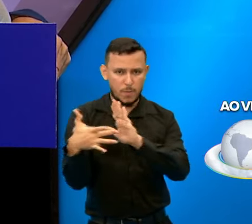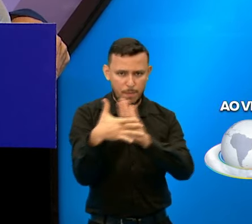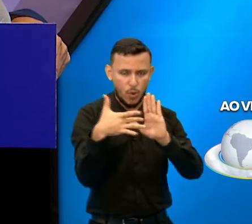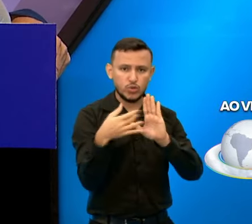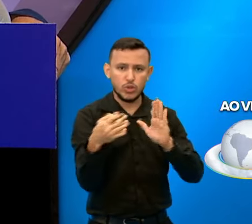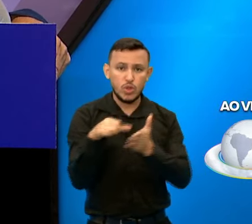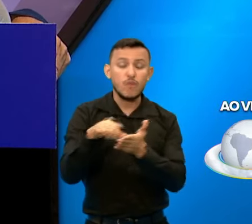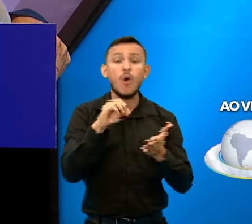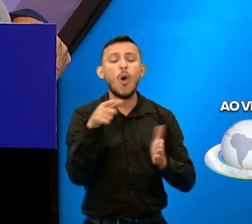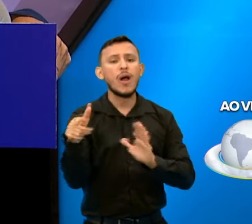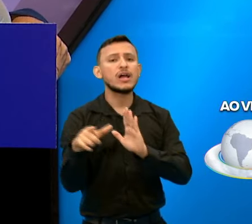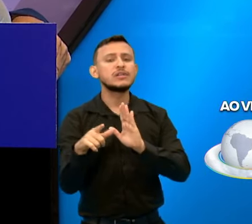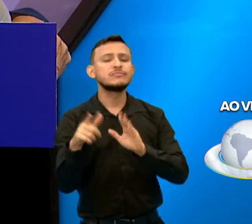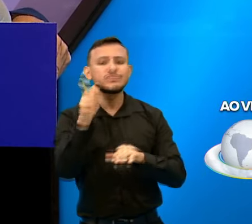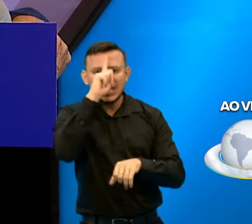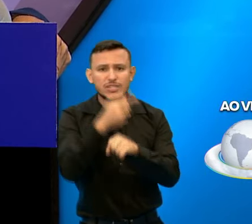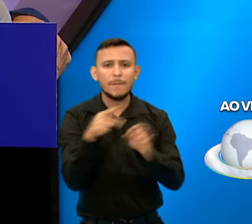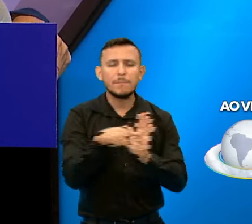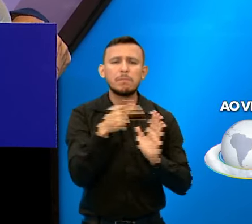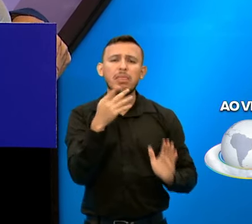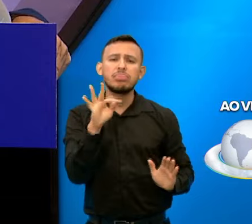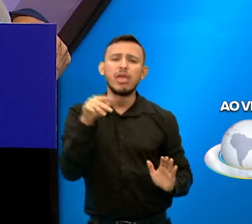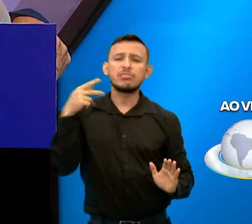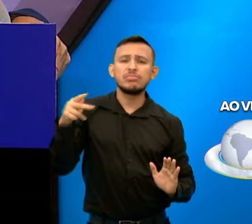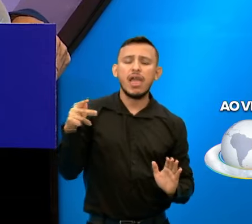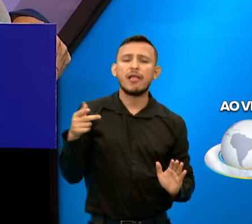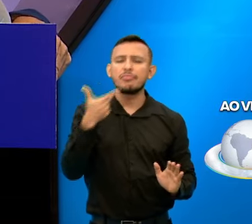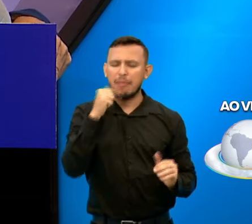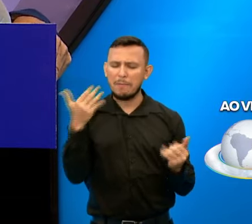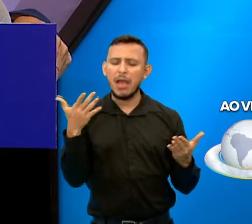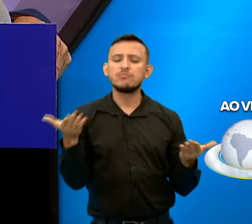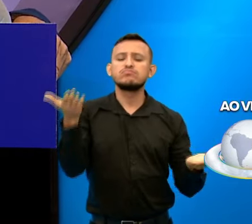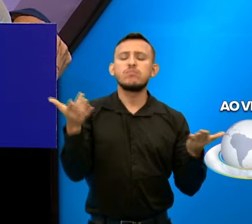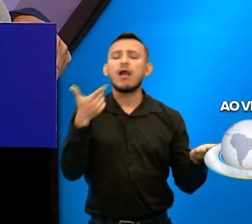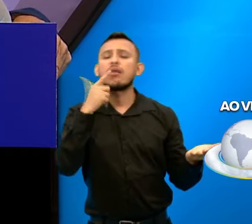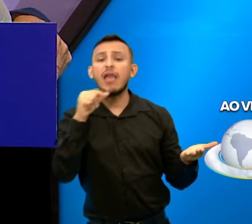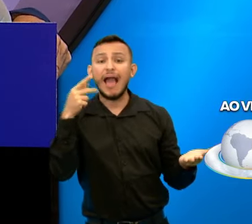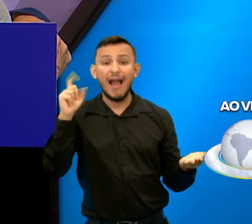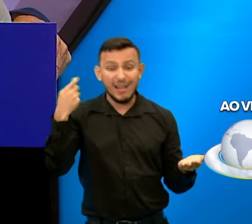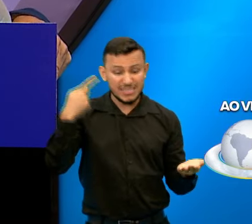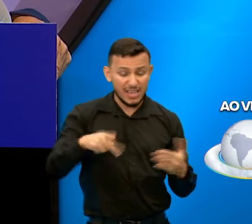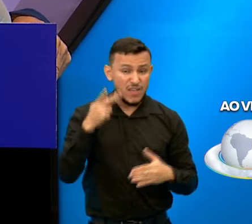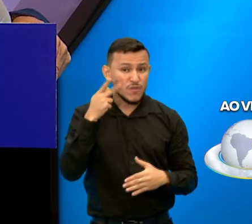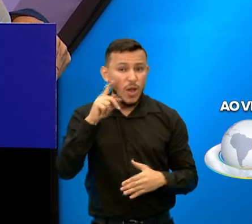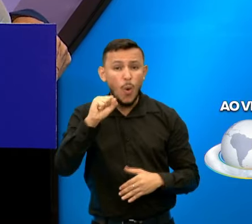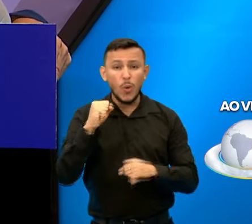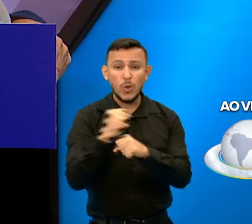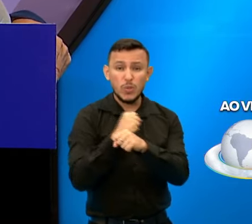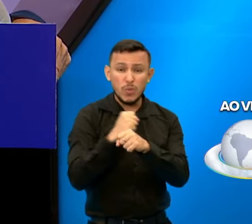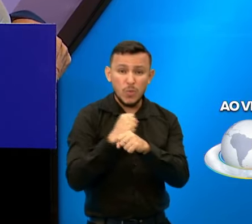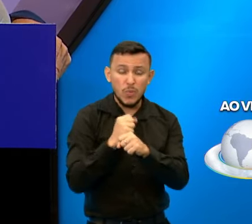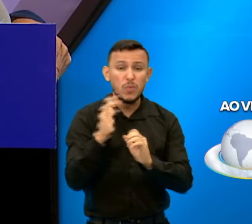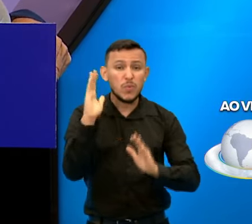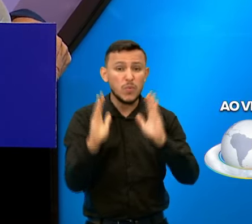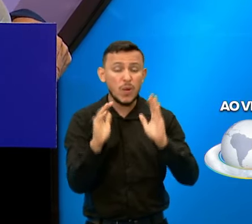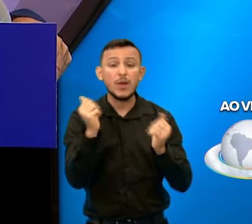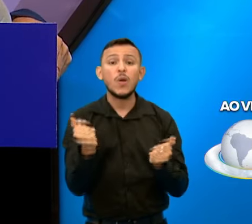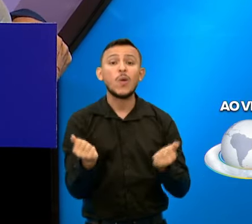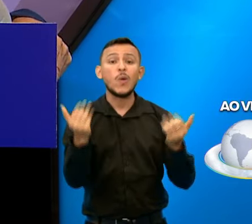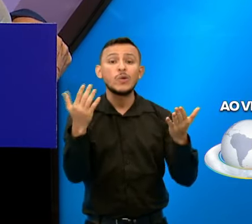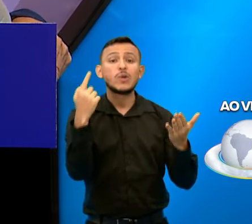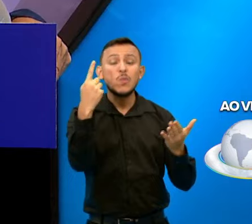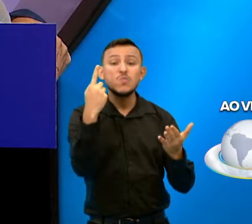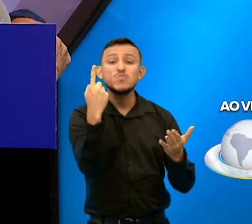saúde ou a gestão do partido novo, partido dele, o PT, que quando estava em Fortaleza durante 8 anos, construiu